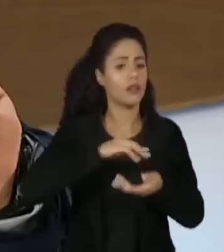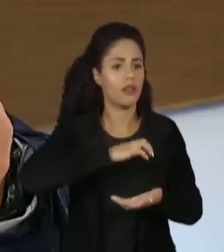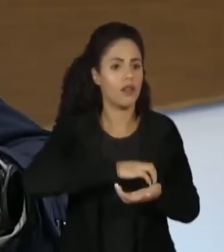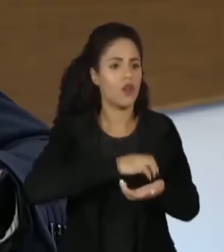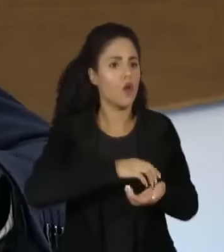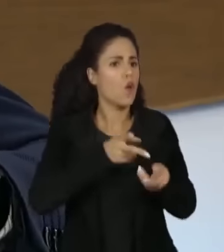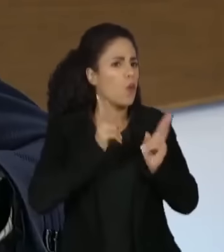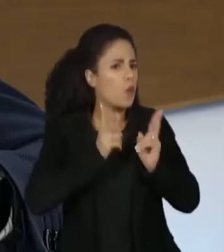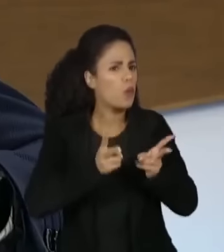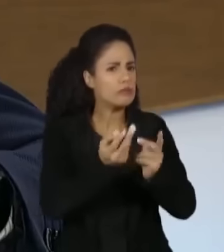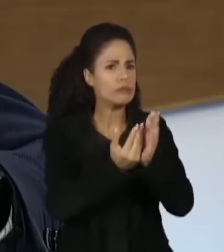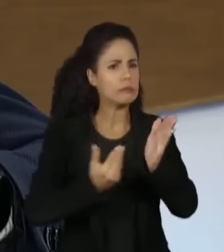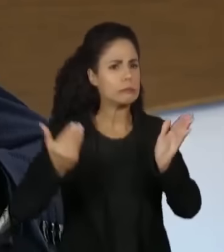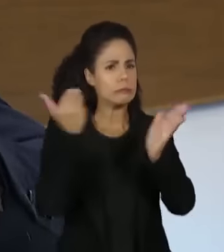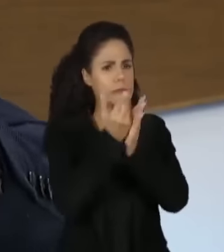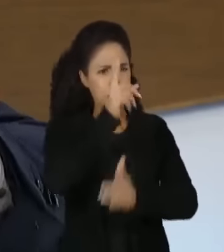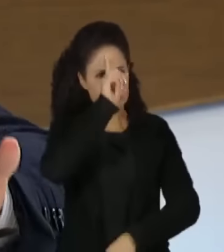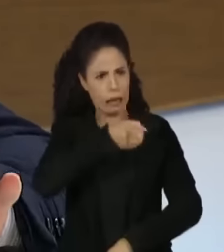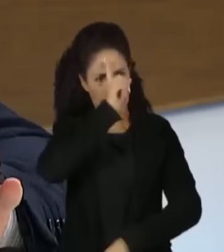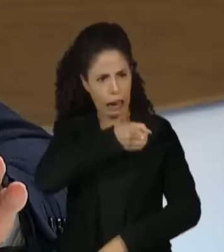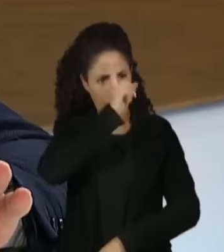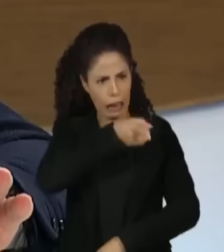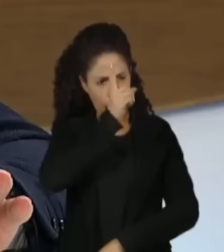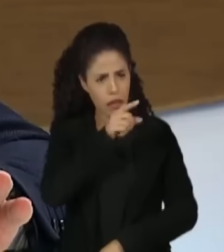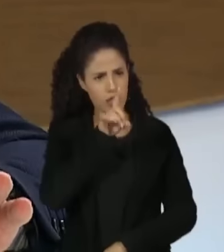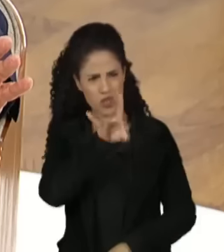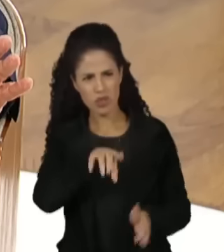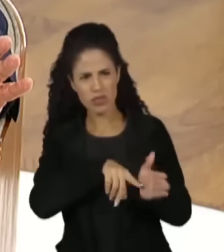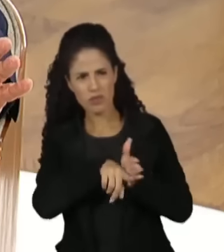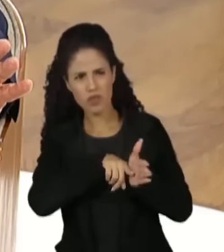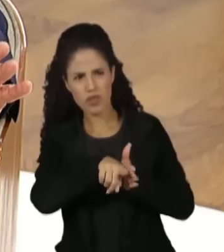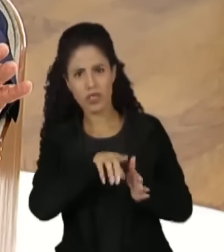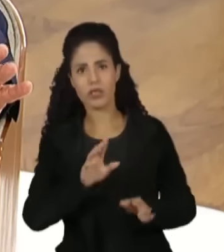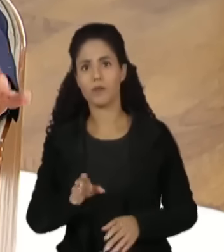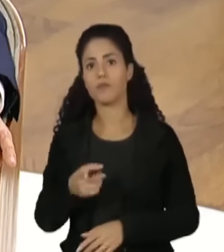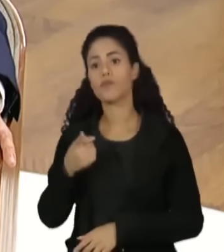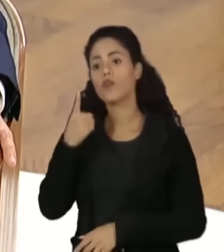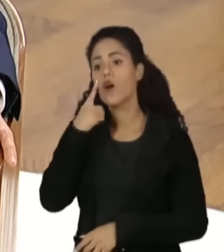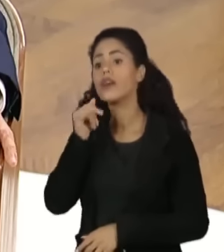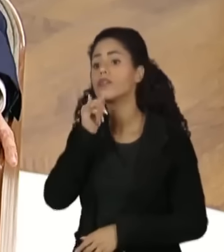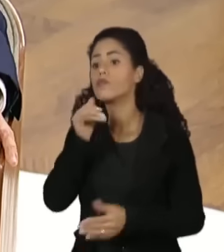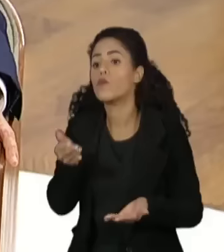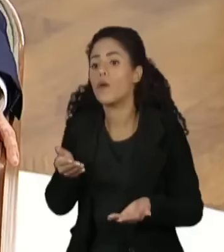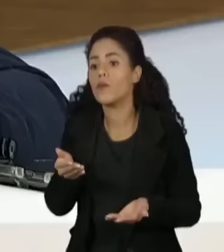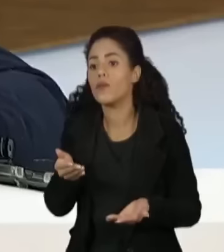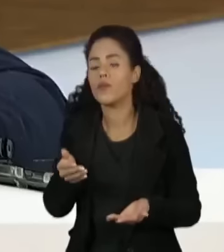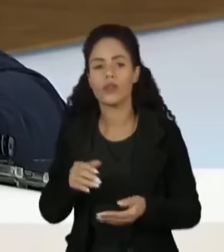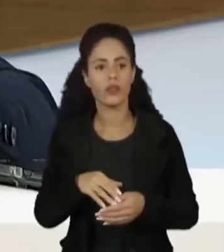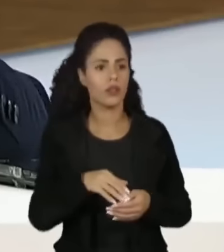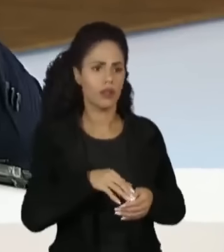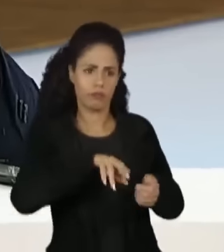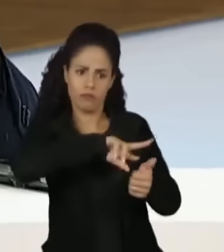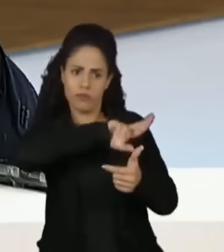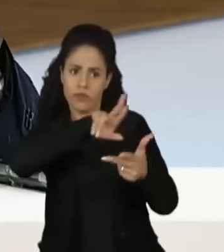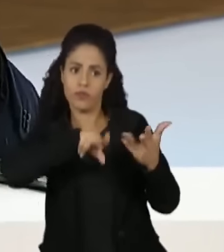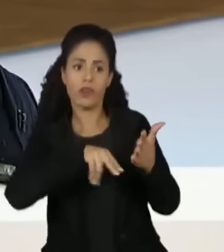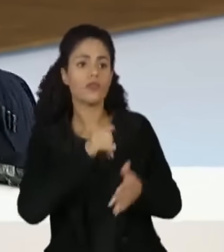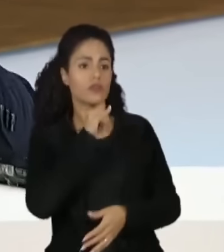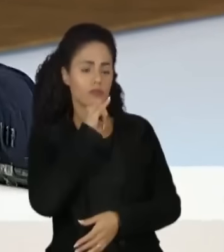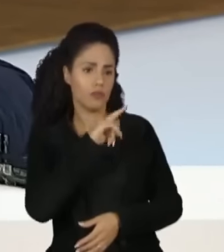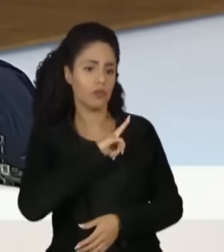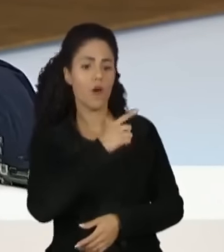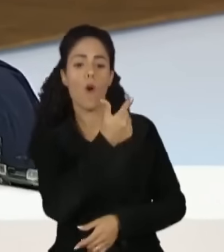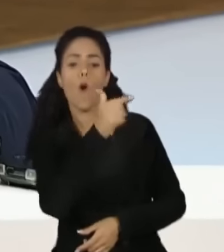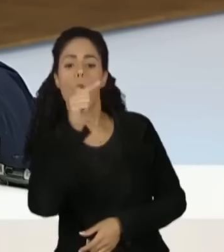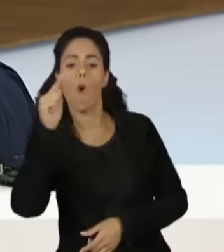continua exorbitando permanece. Não só nessa investigação. Mas me dá um exemplo. Não, eu poderia dar vários exemplos de outras